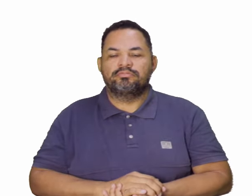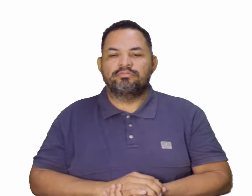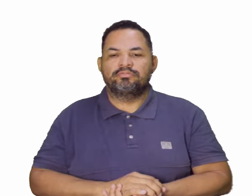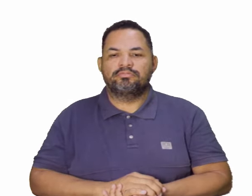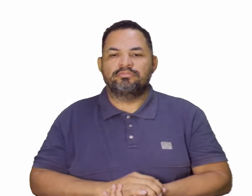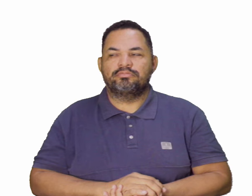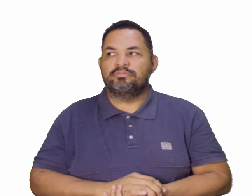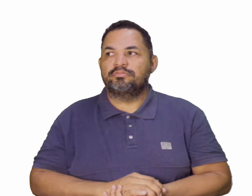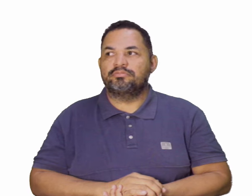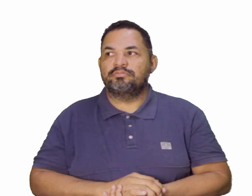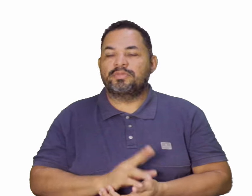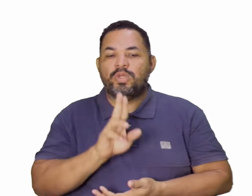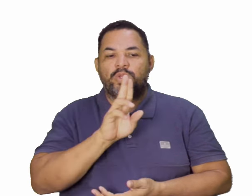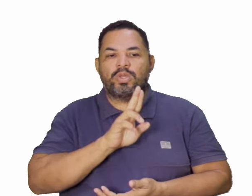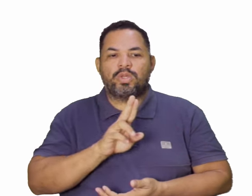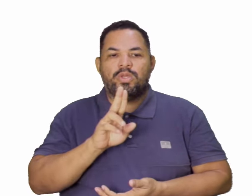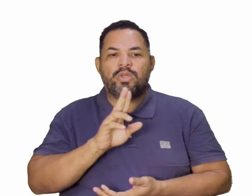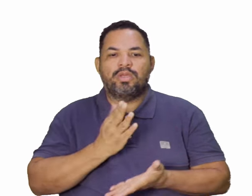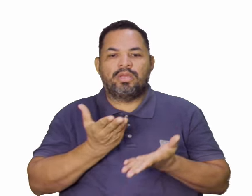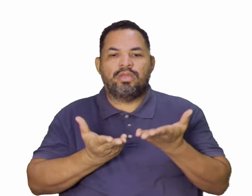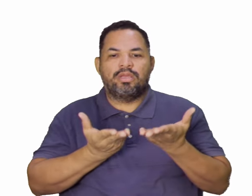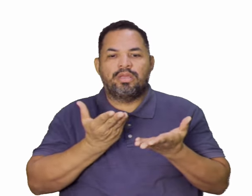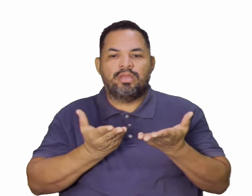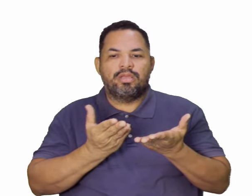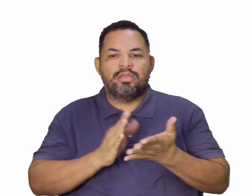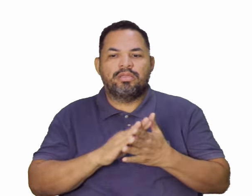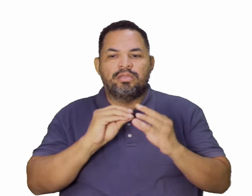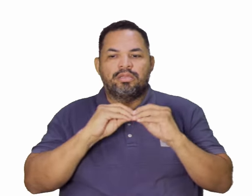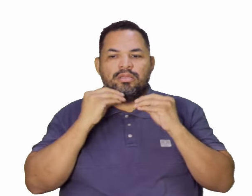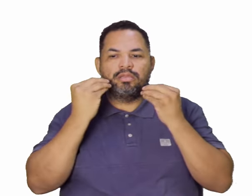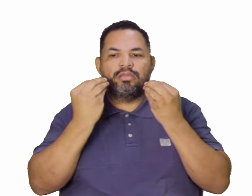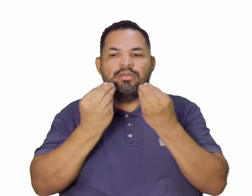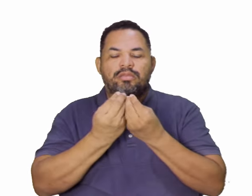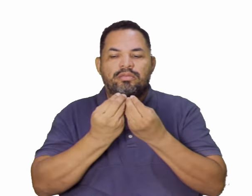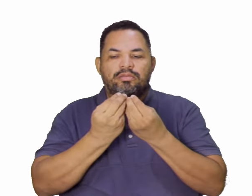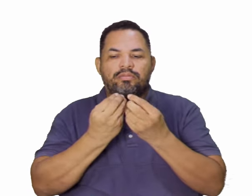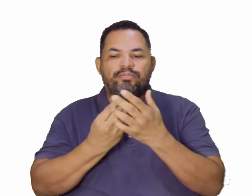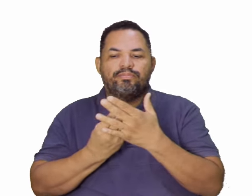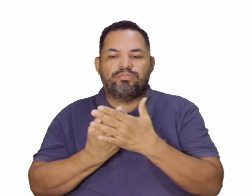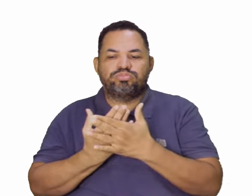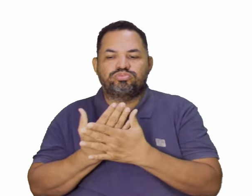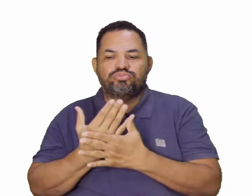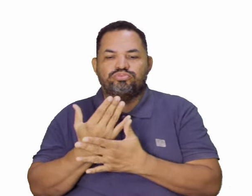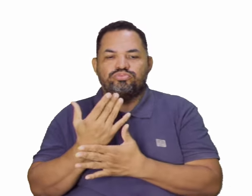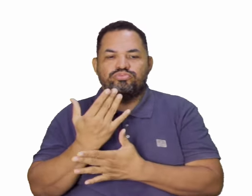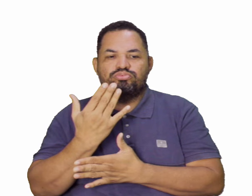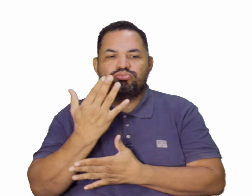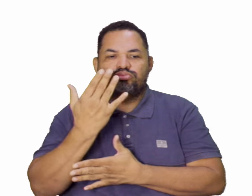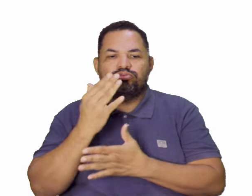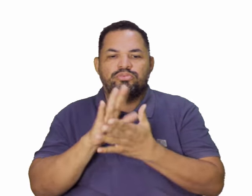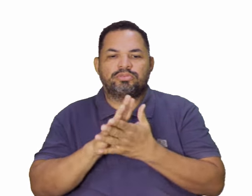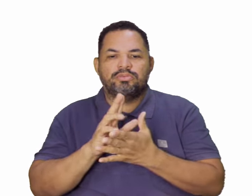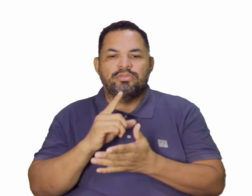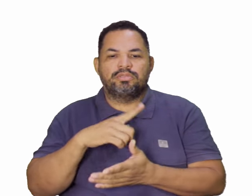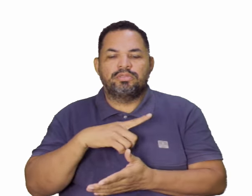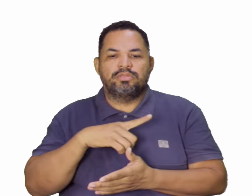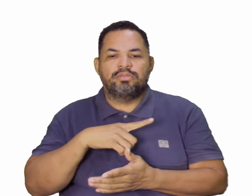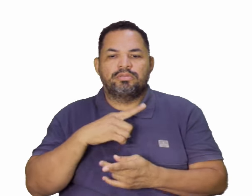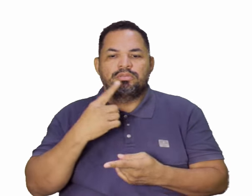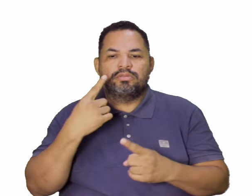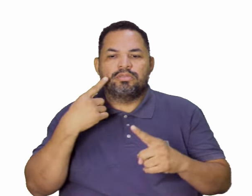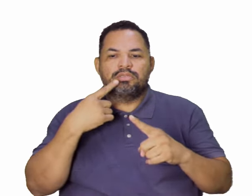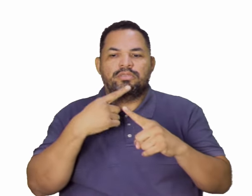e aplica-se equilíbrios envolvendo substância no estado gasoso a constante é expressa